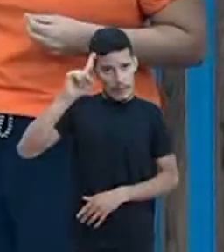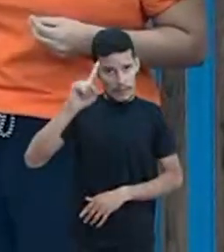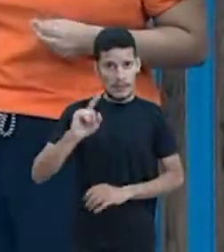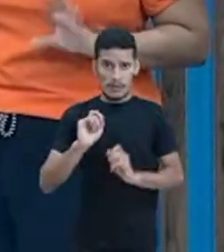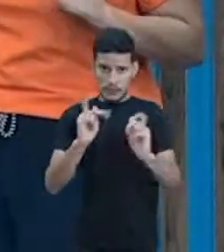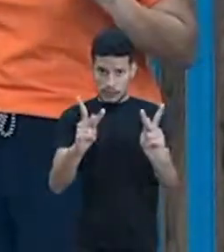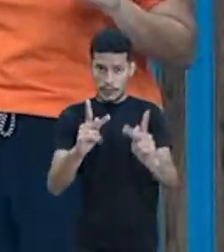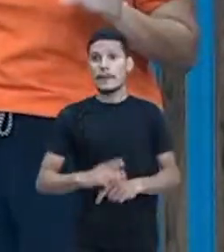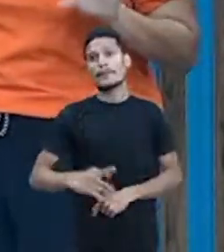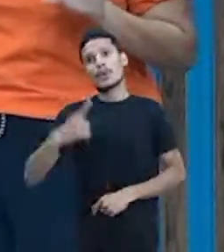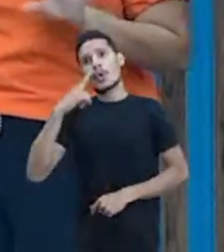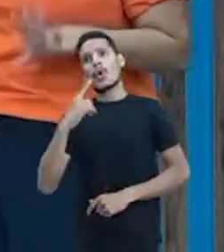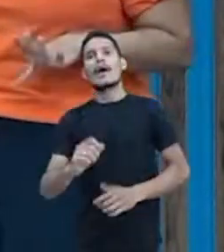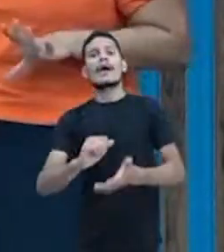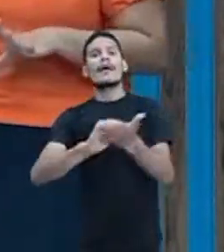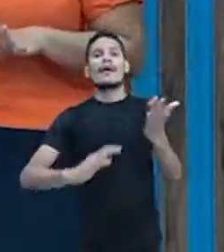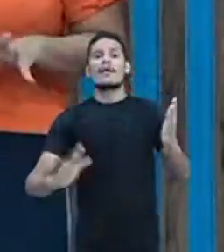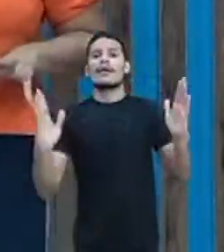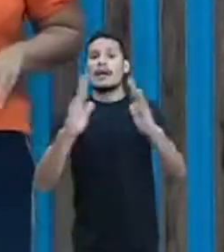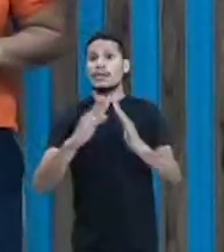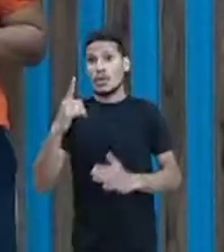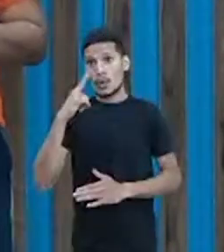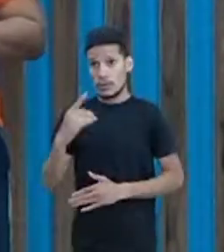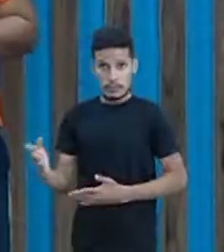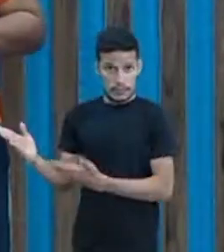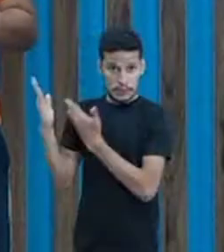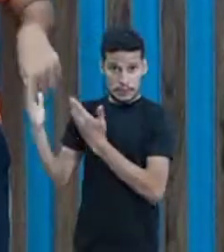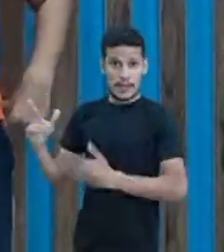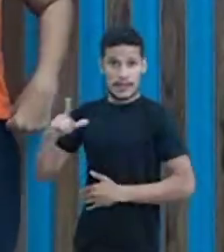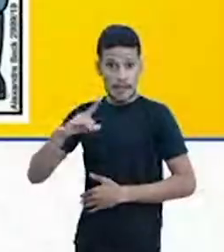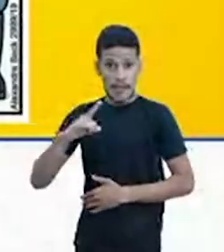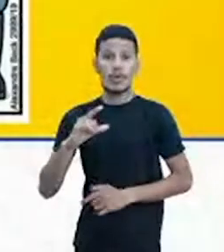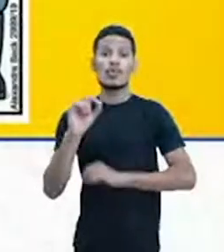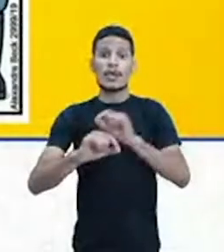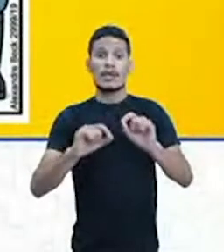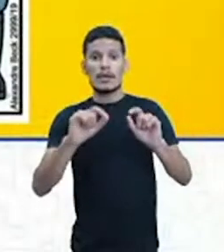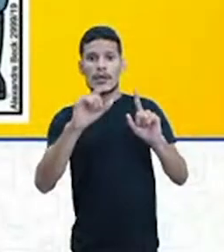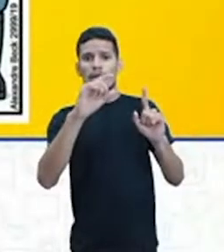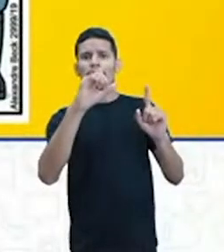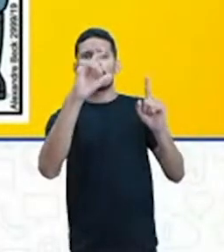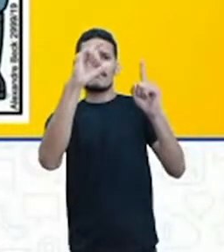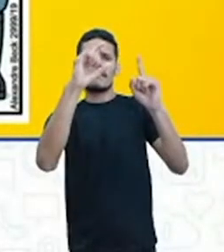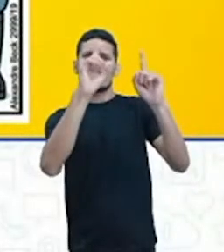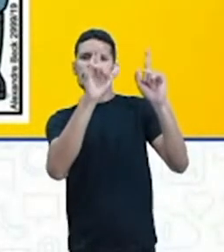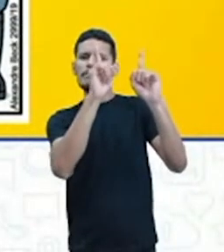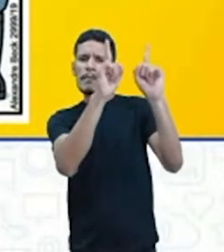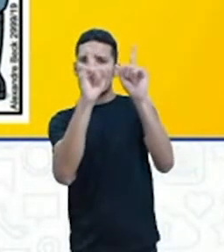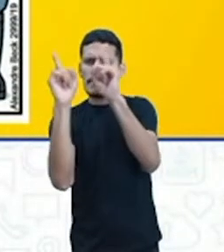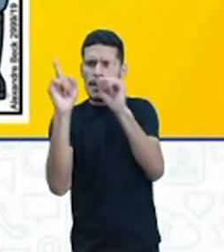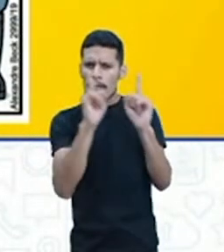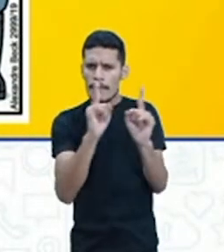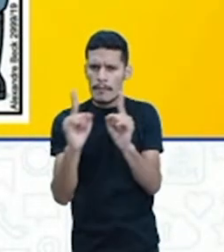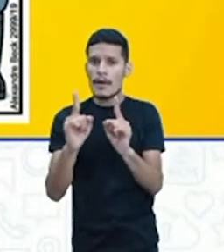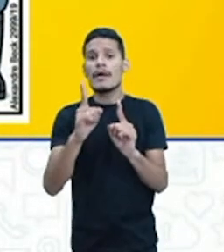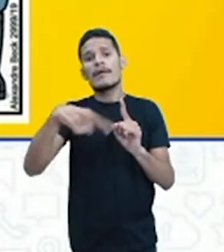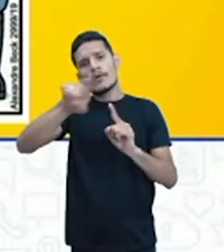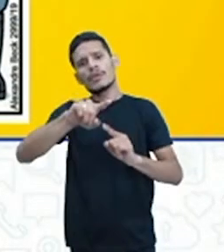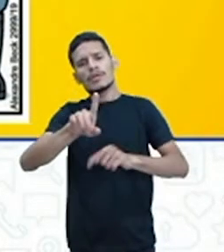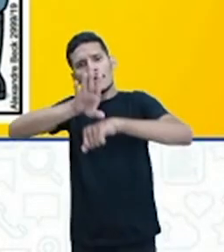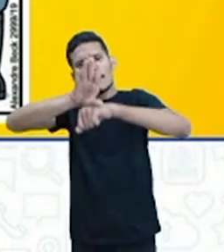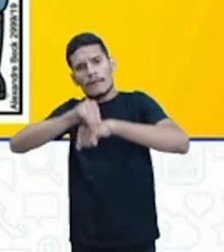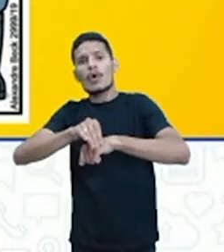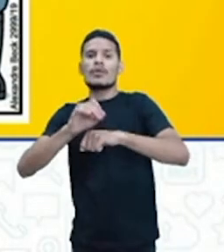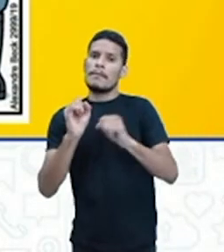vou pedir a seguinte. Trouxe 2 tirinhas de Armandinho, então se vocês quiserem printar a tela, agora é a hora, ou tirar uma